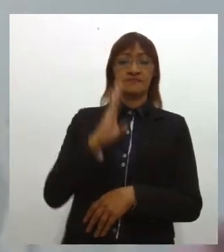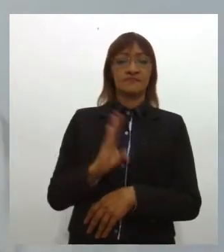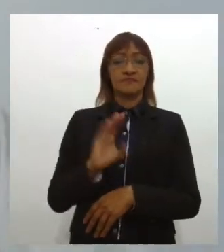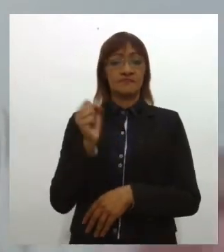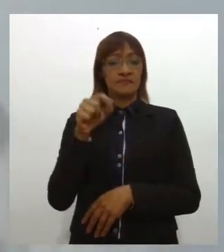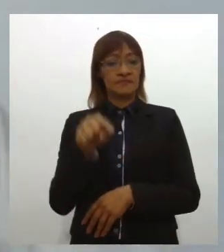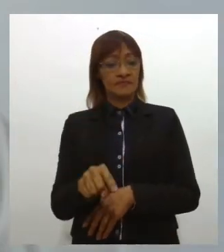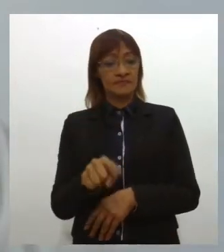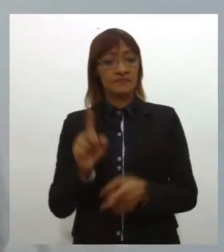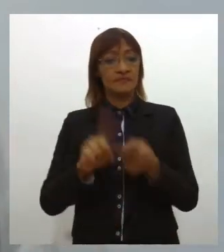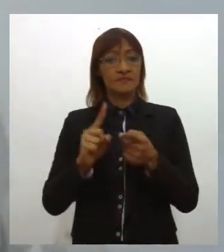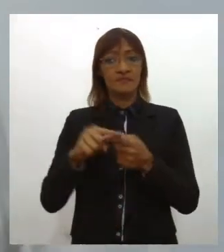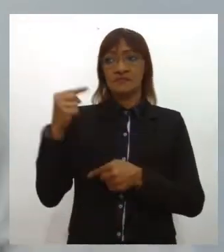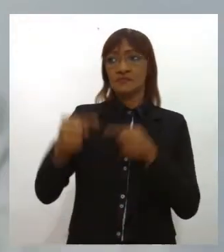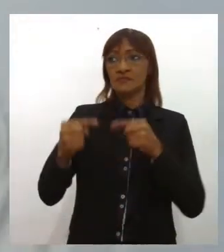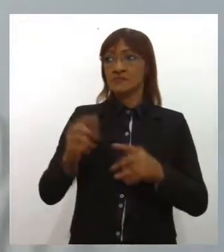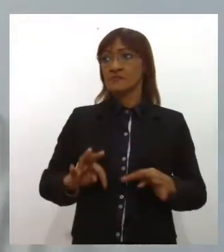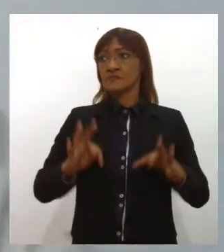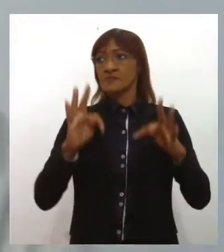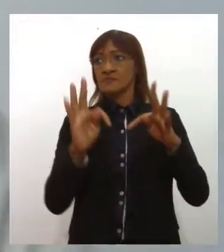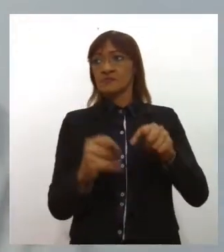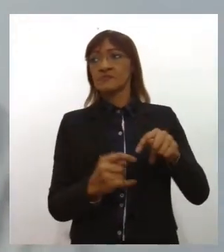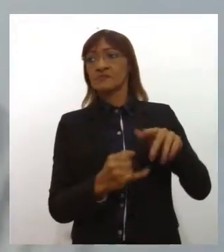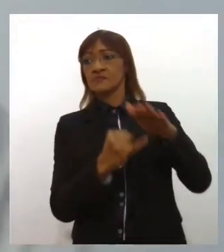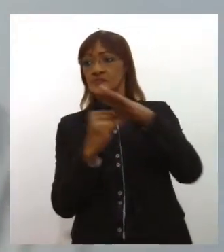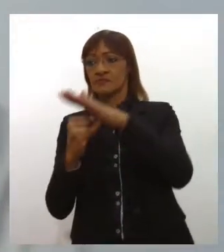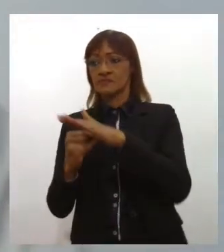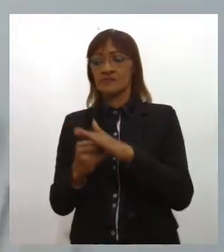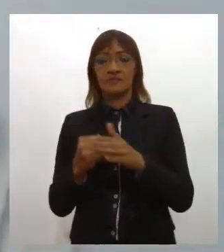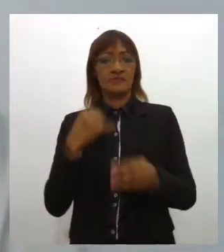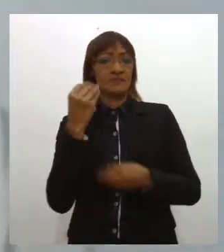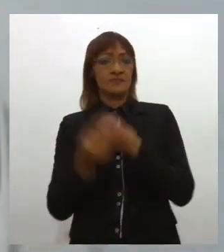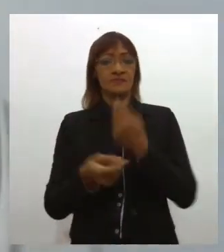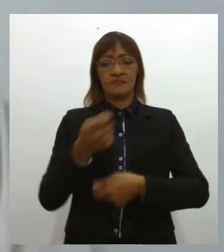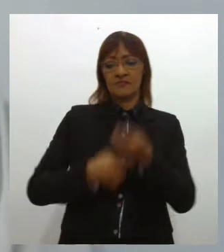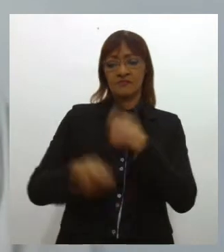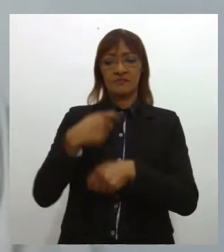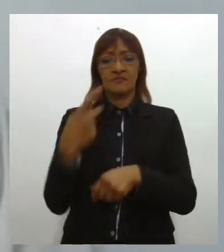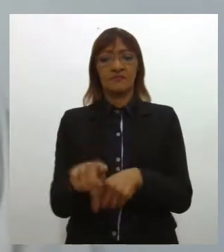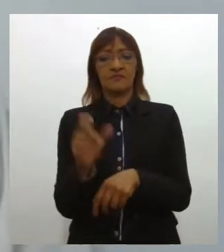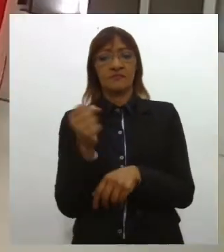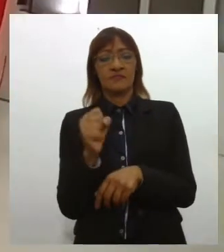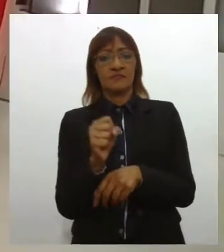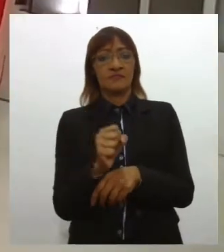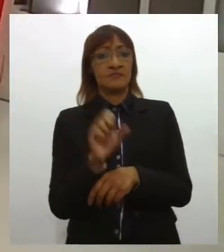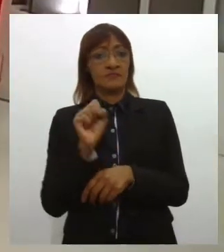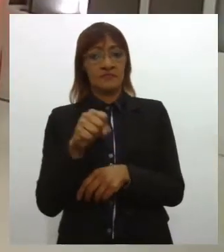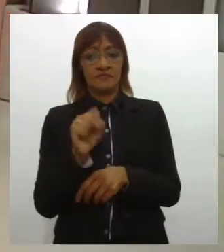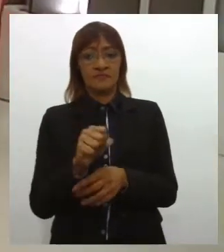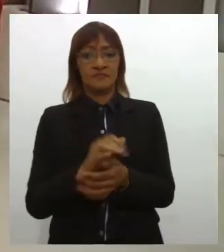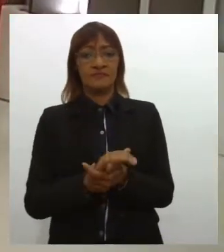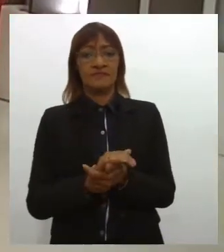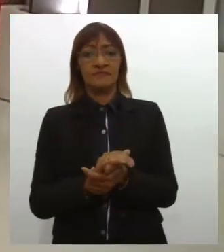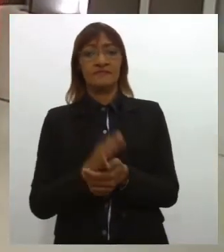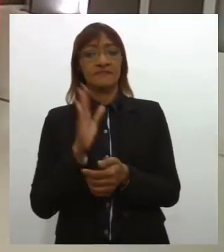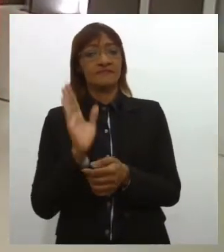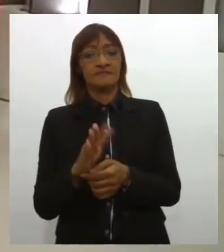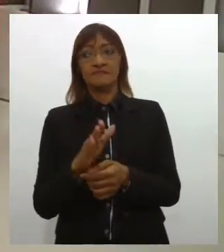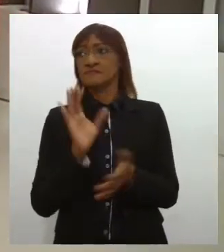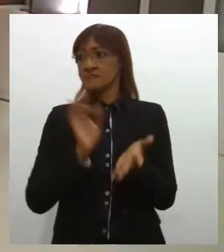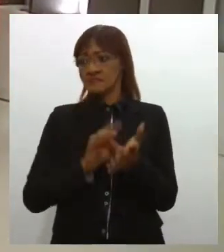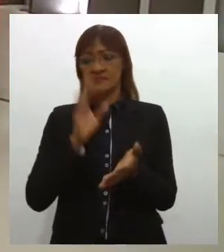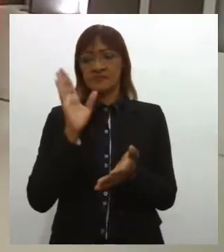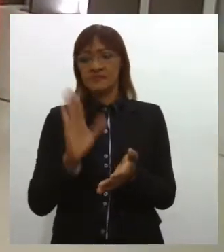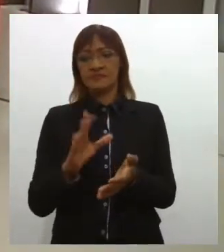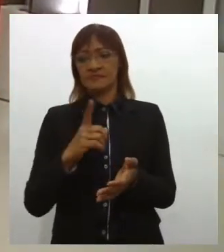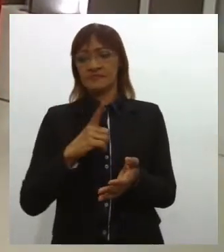dialogar com todas as instituições e assim fomentar a economia sergipana. Sim. Marcelo, com relação ao que você comentou,